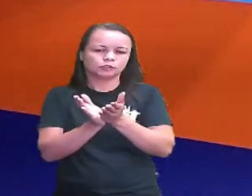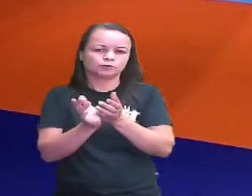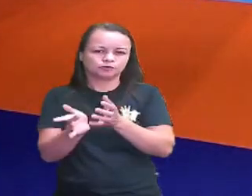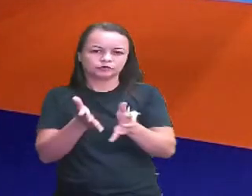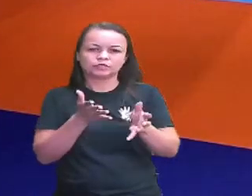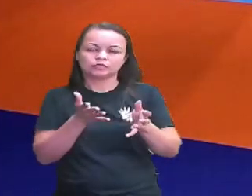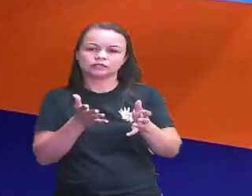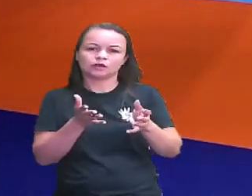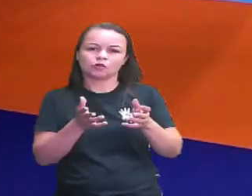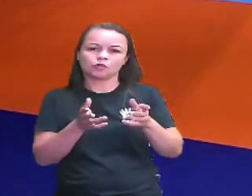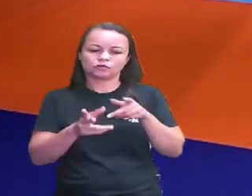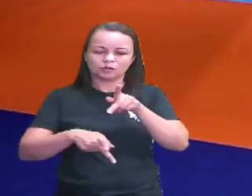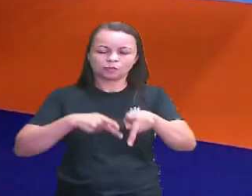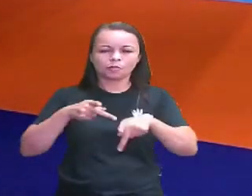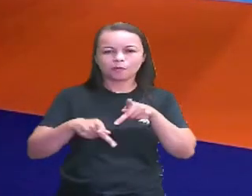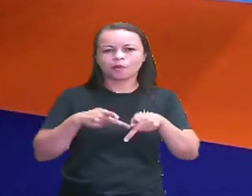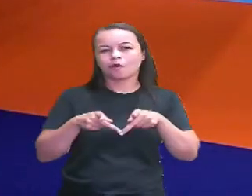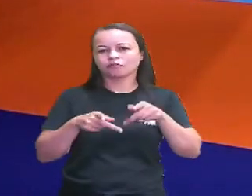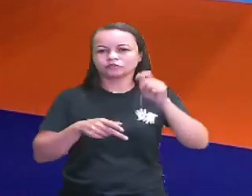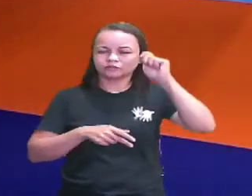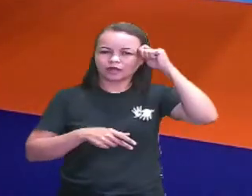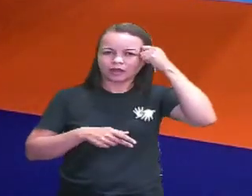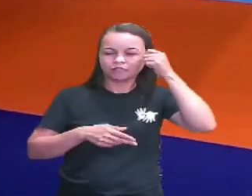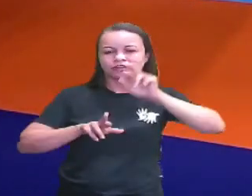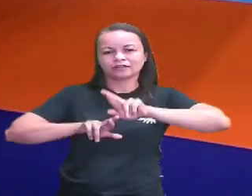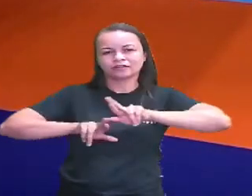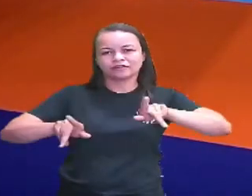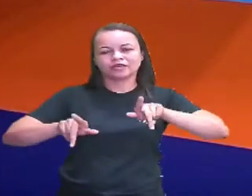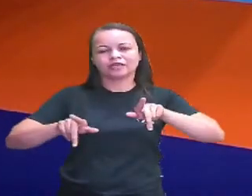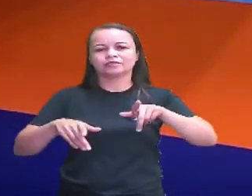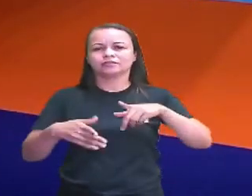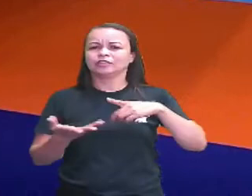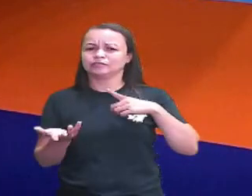sociedades diferentes. Algumas eram até inimigas de outras, né,